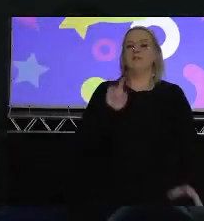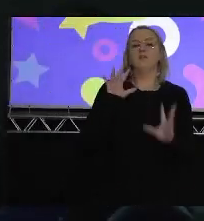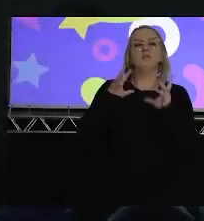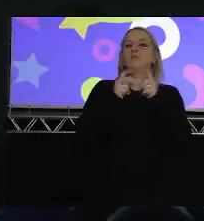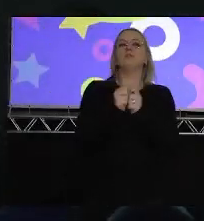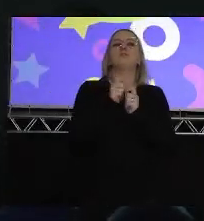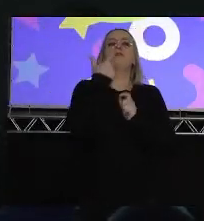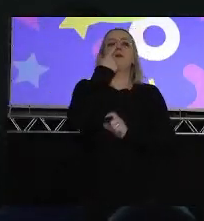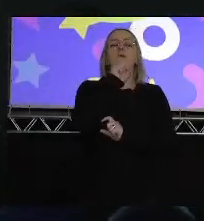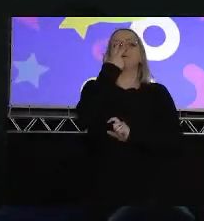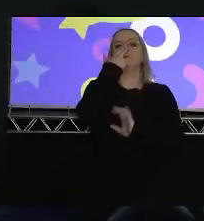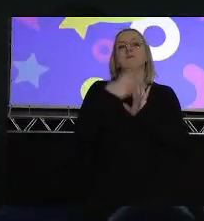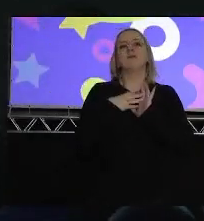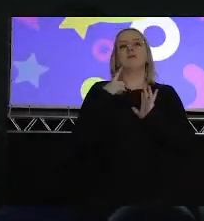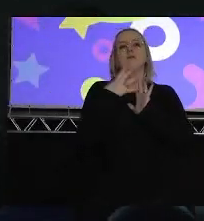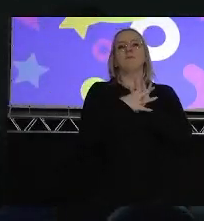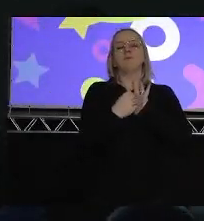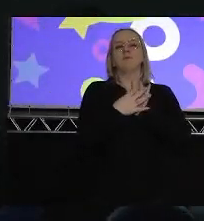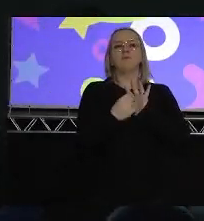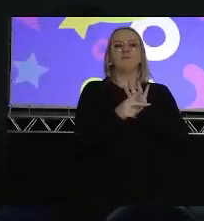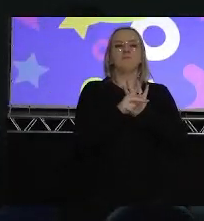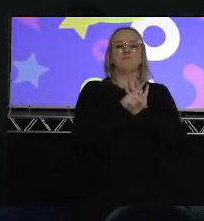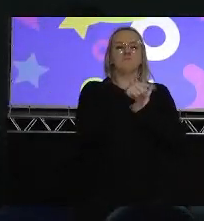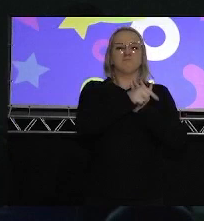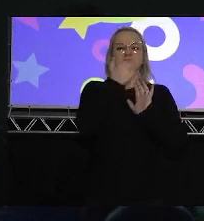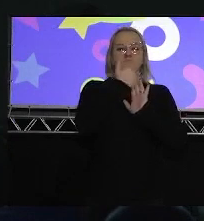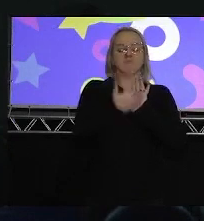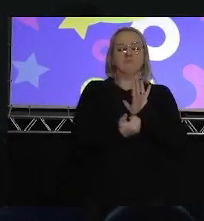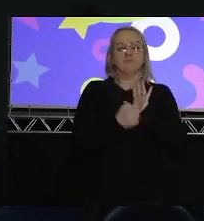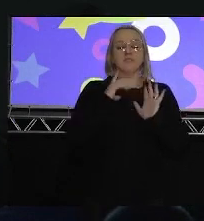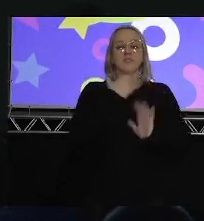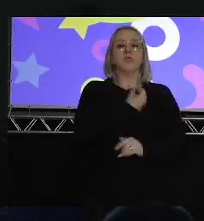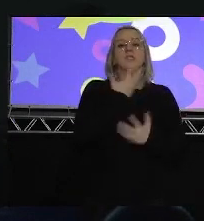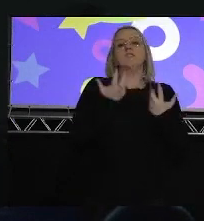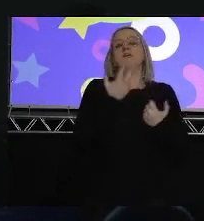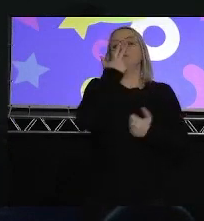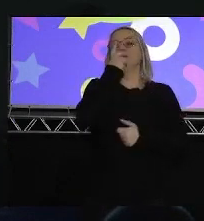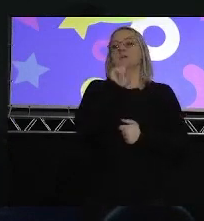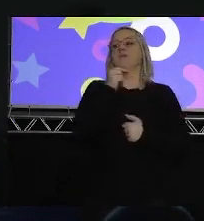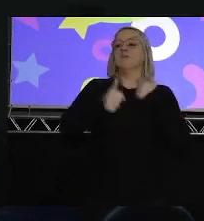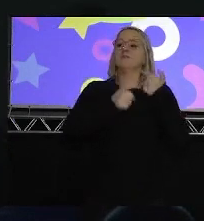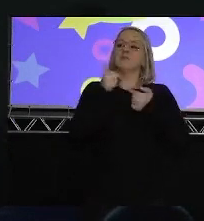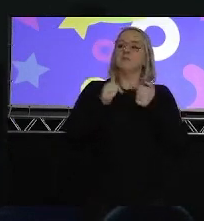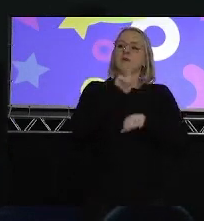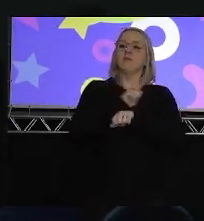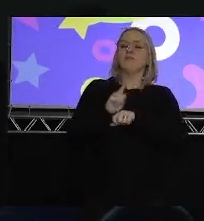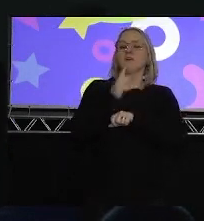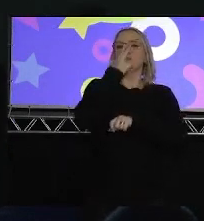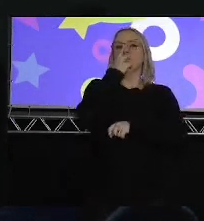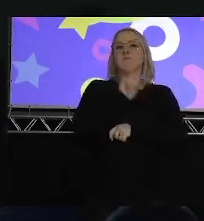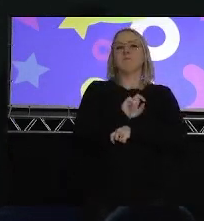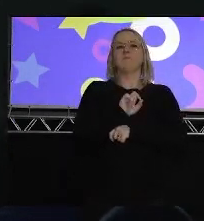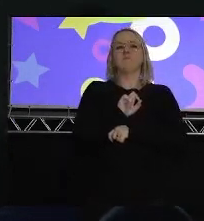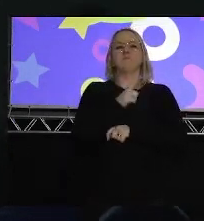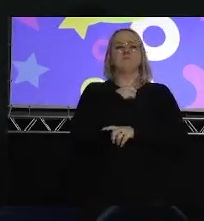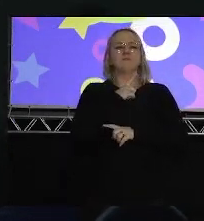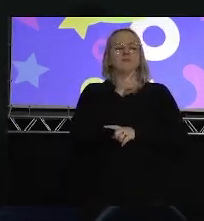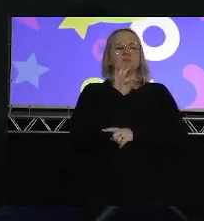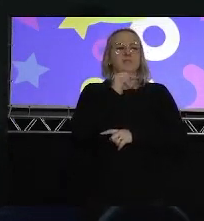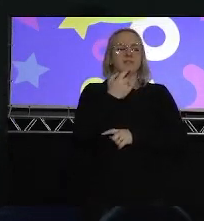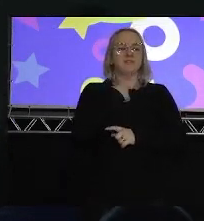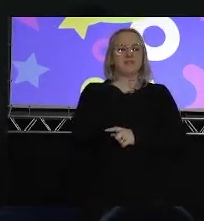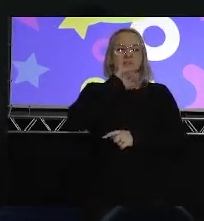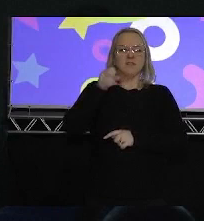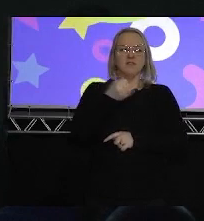Então, a gente tem um modelo lá que está construindo nessa questão. A gente quer trabalhar com uma governança ágil de TI para implementar o que a gente chama de